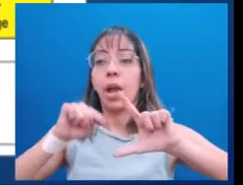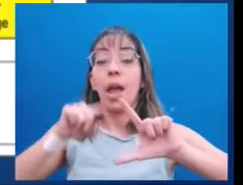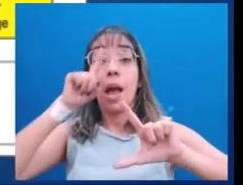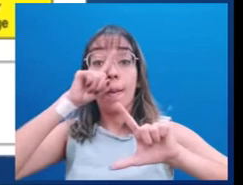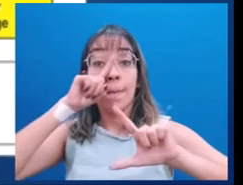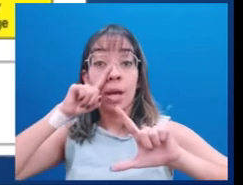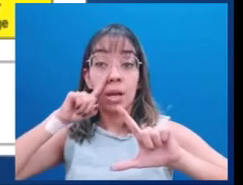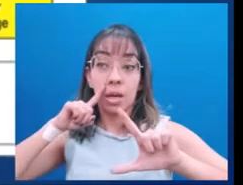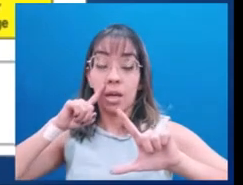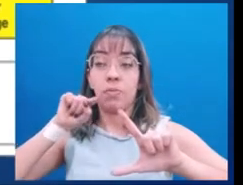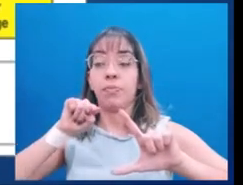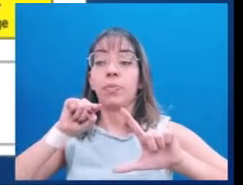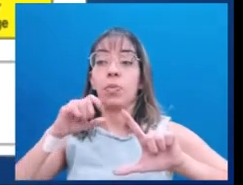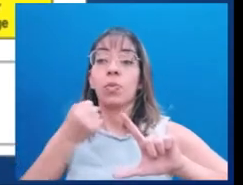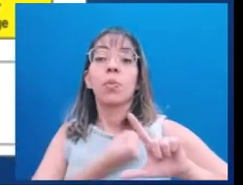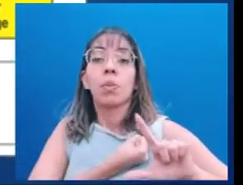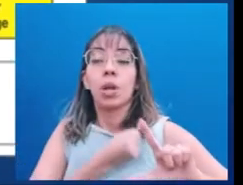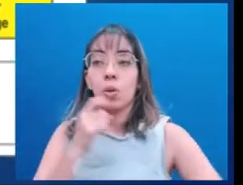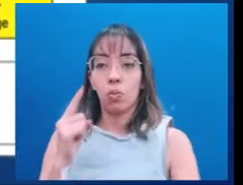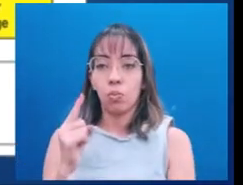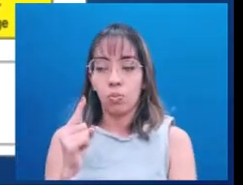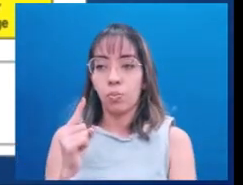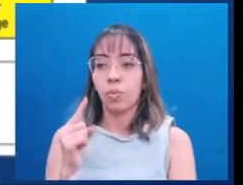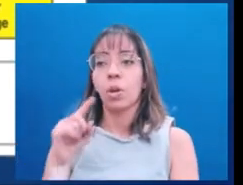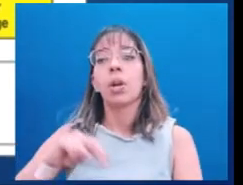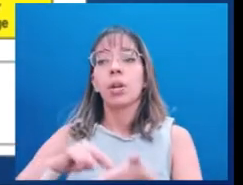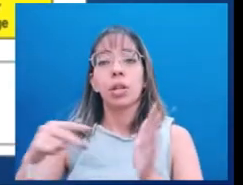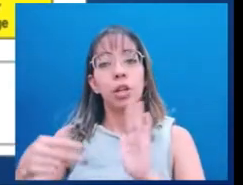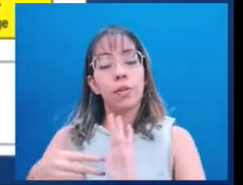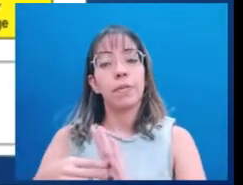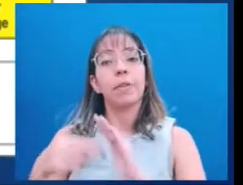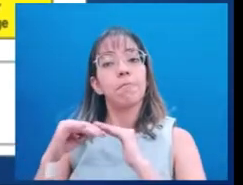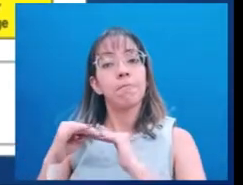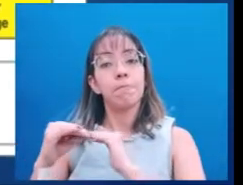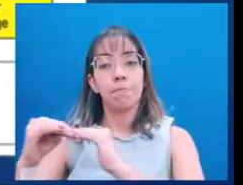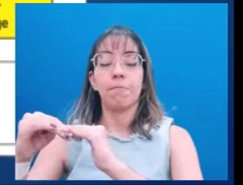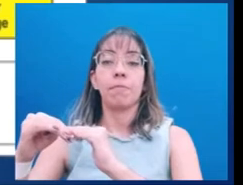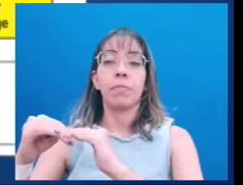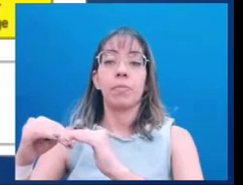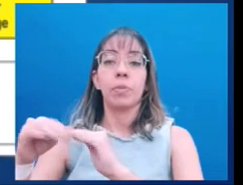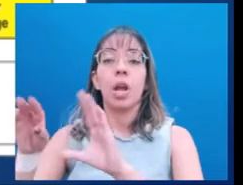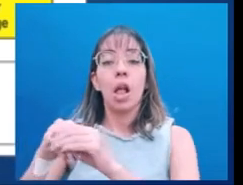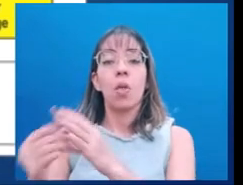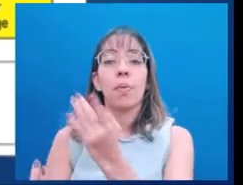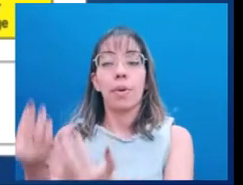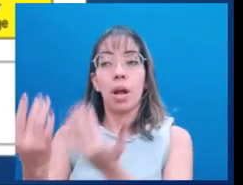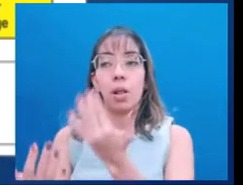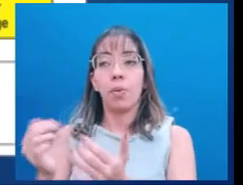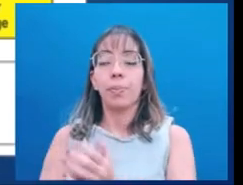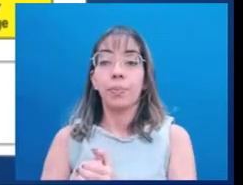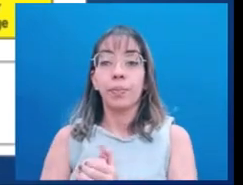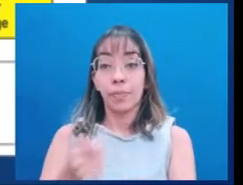dessa substância. Então, quando ela recebeu essa escala 1, é uma substância considerada instável sob o calor. Em